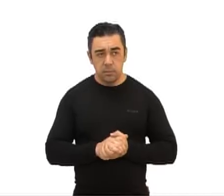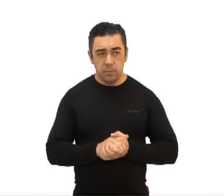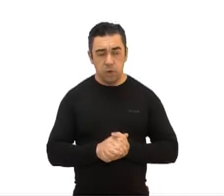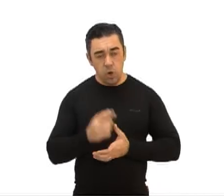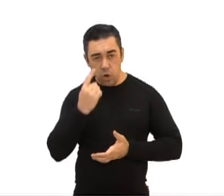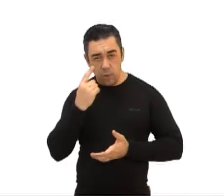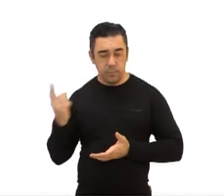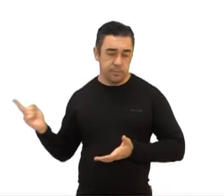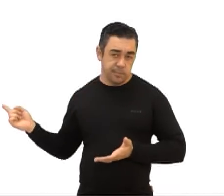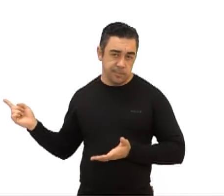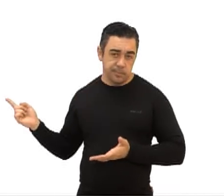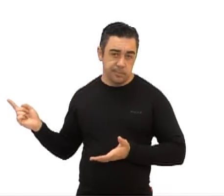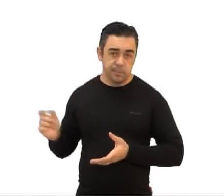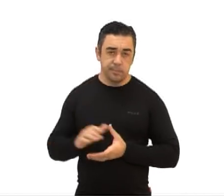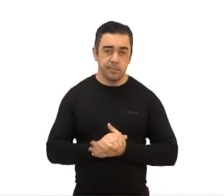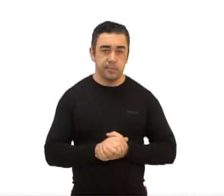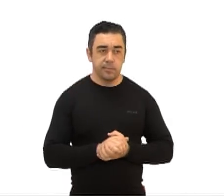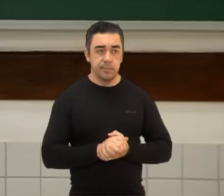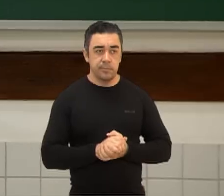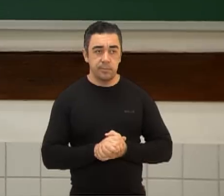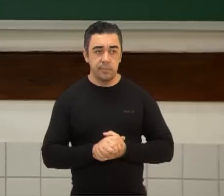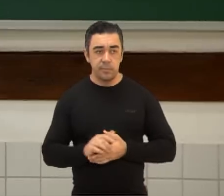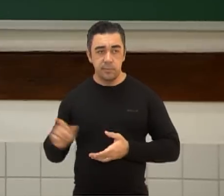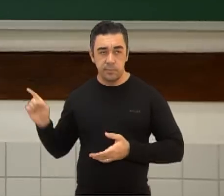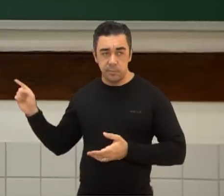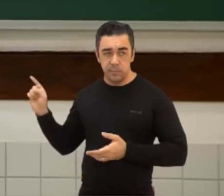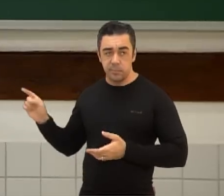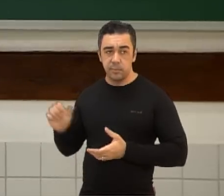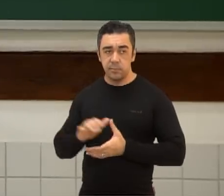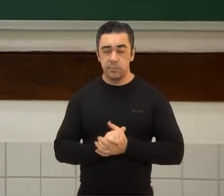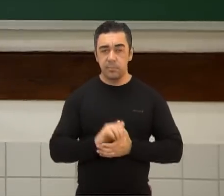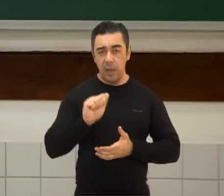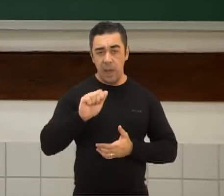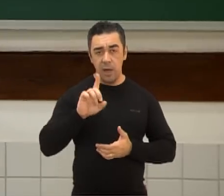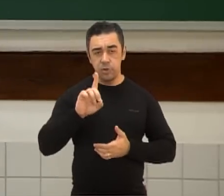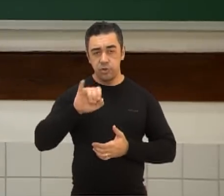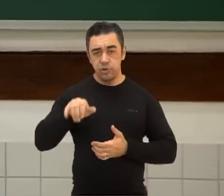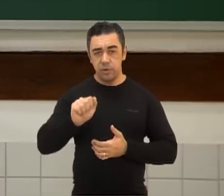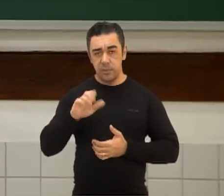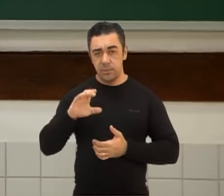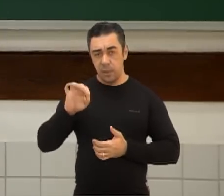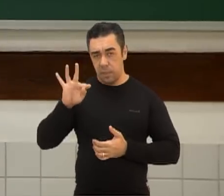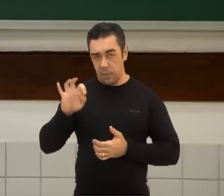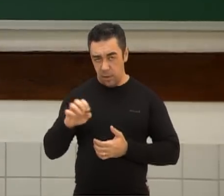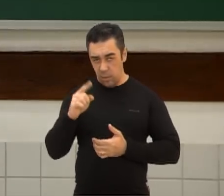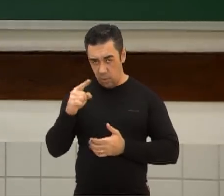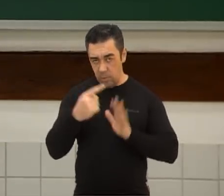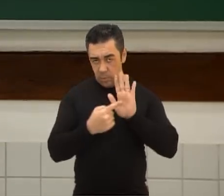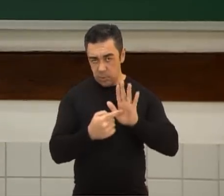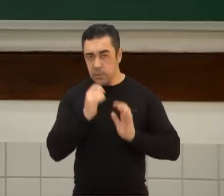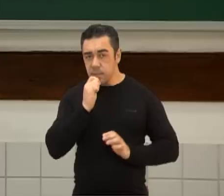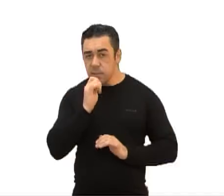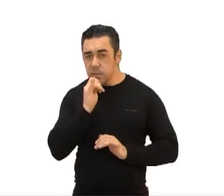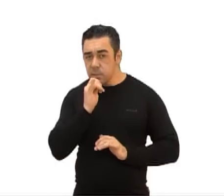Então, aqui nós temos os ângulos adjacentes. Vejamos aqui um exemplo que a professora trouxe